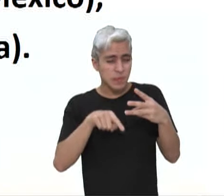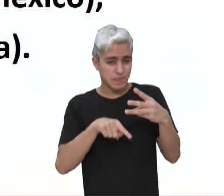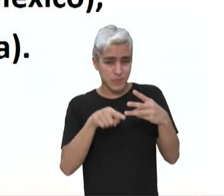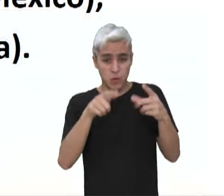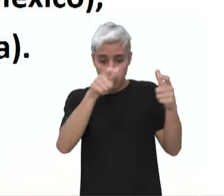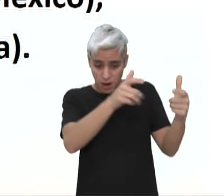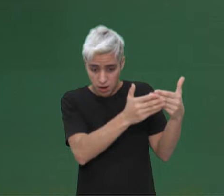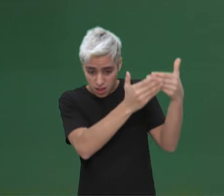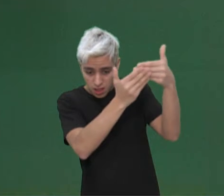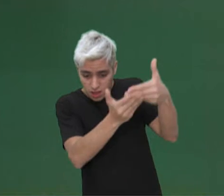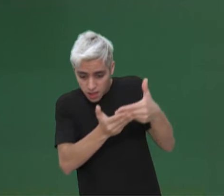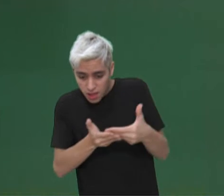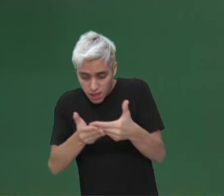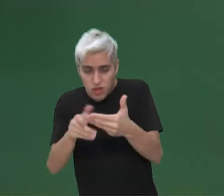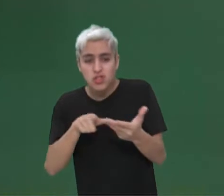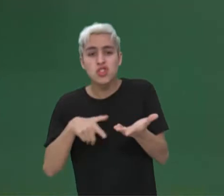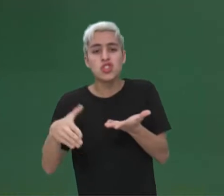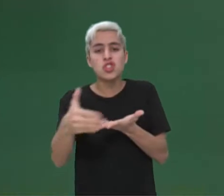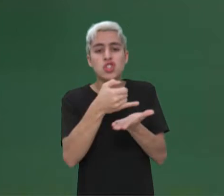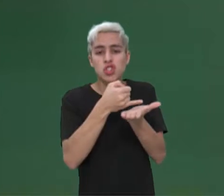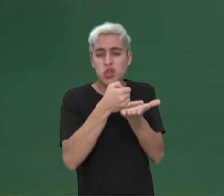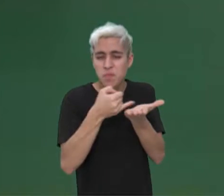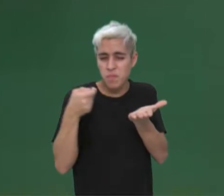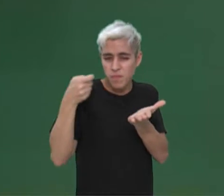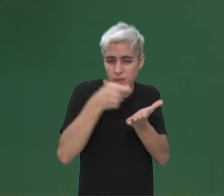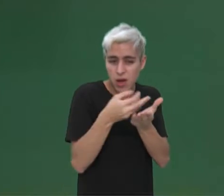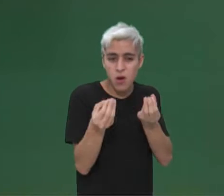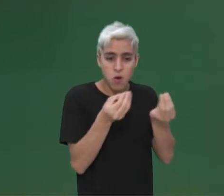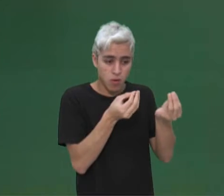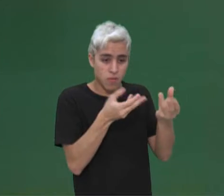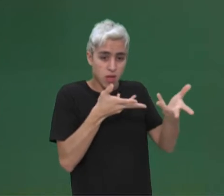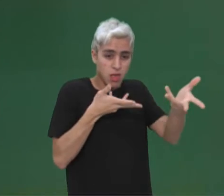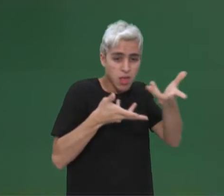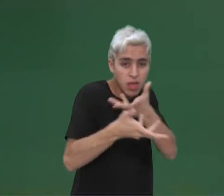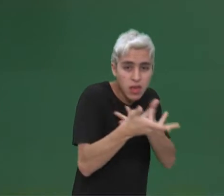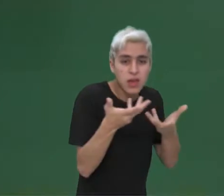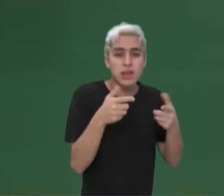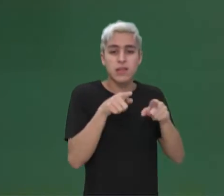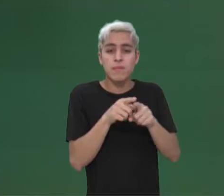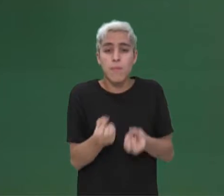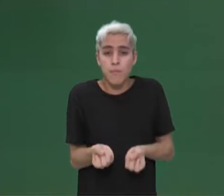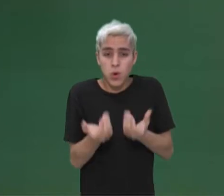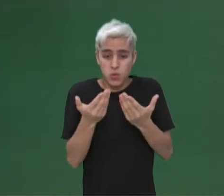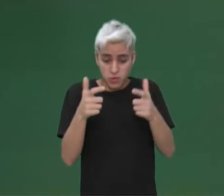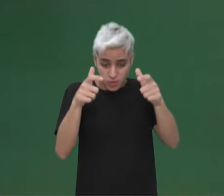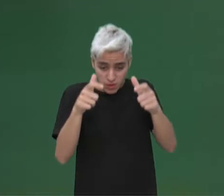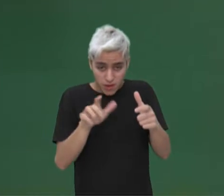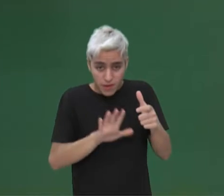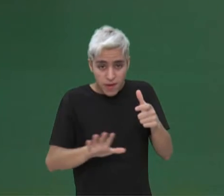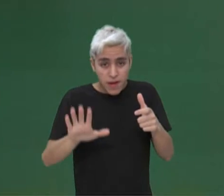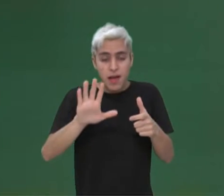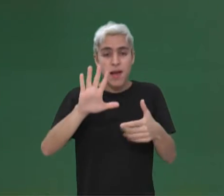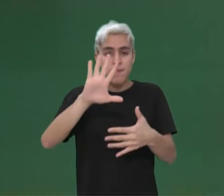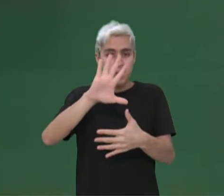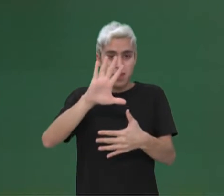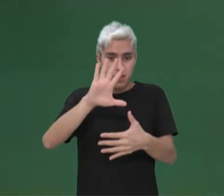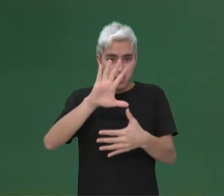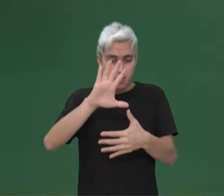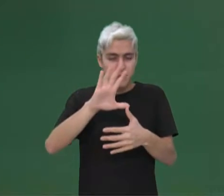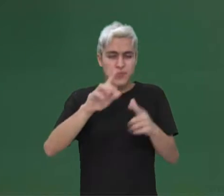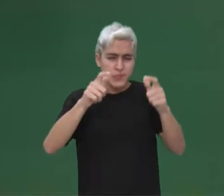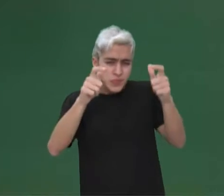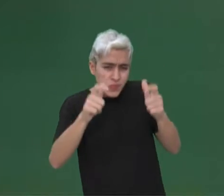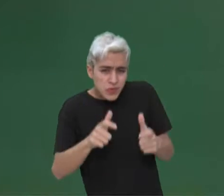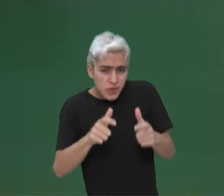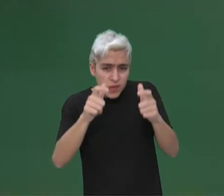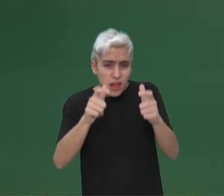essas operações de metais preciosos e de toda a produção da América era chamado de quinto, o mesmo